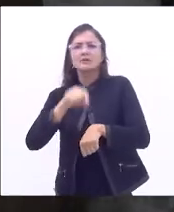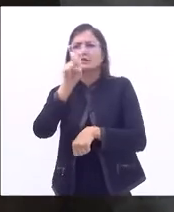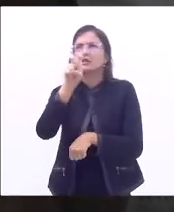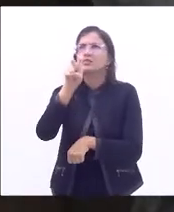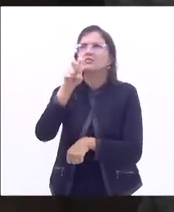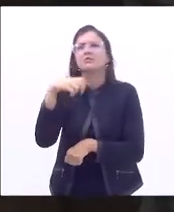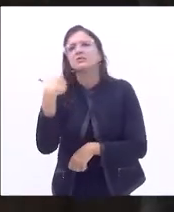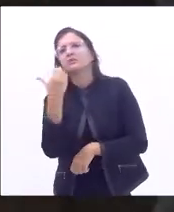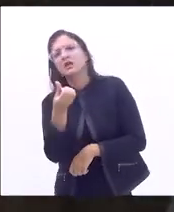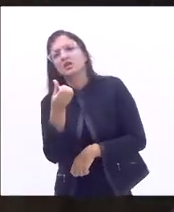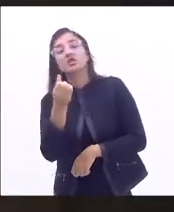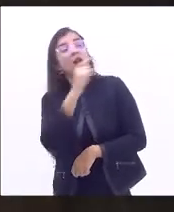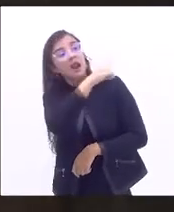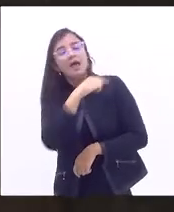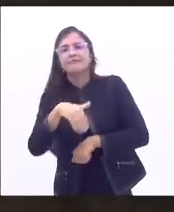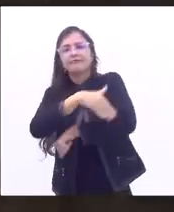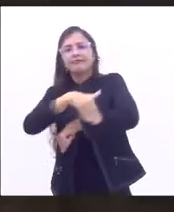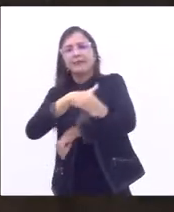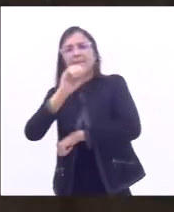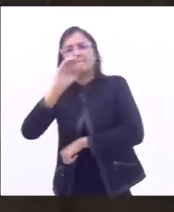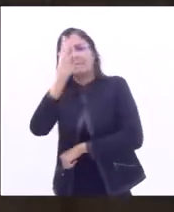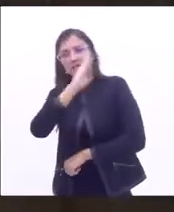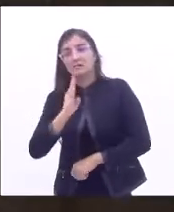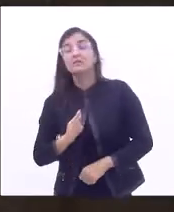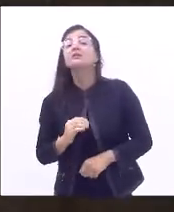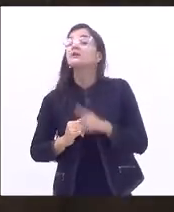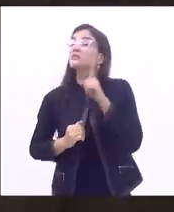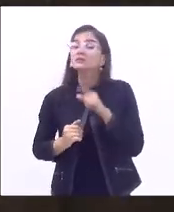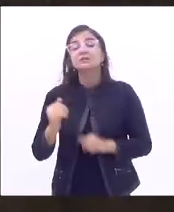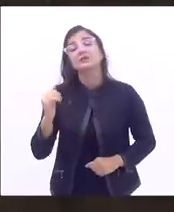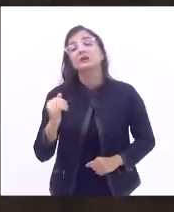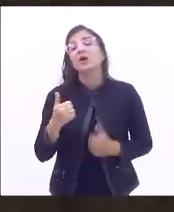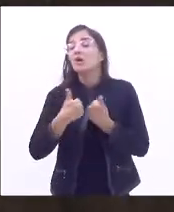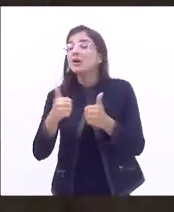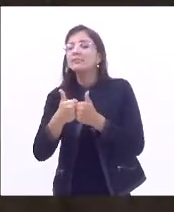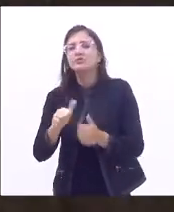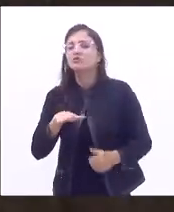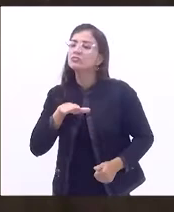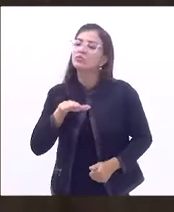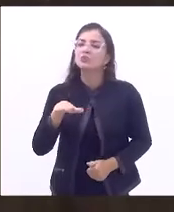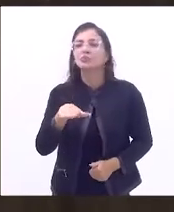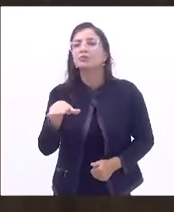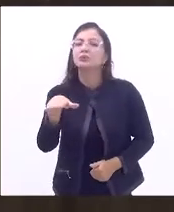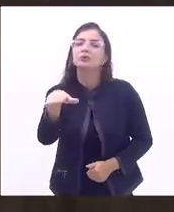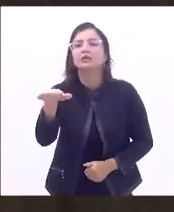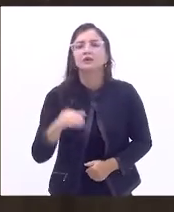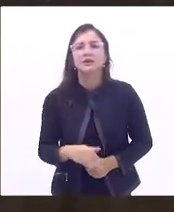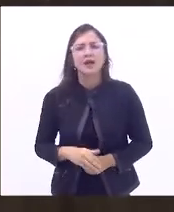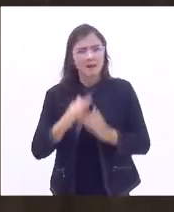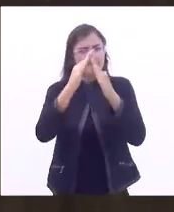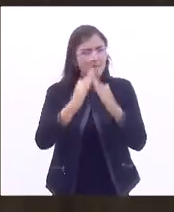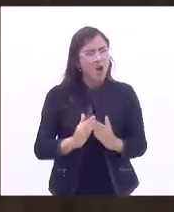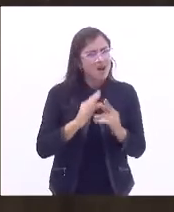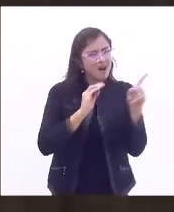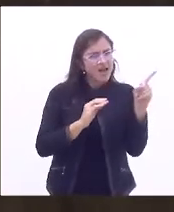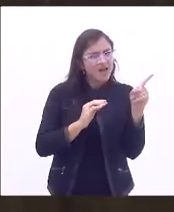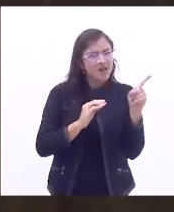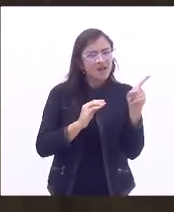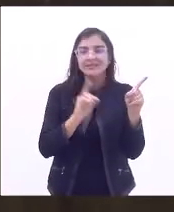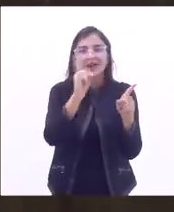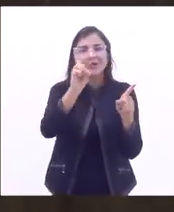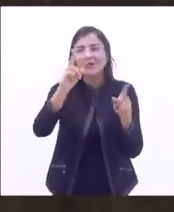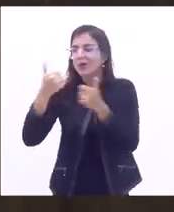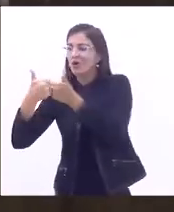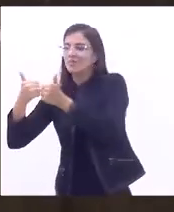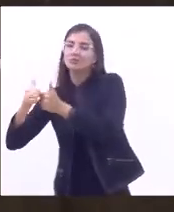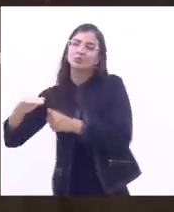Vida Brasil. Só ônibus fretado. As pessoas que trabalham nessa siderúrgica não moram na Zona Oeste. O que trabalha na Zona Oeste é o